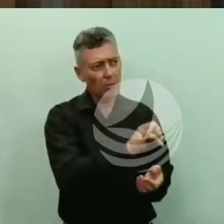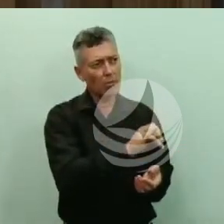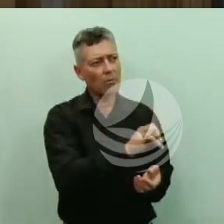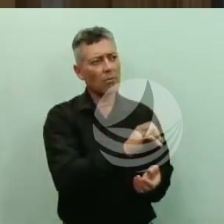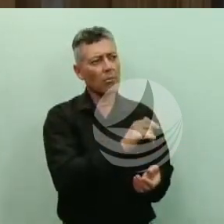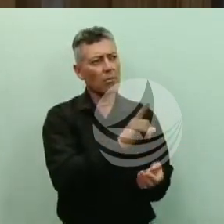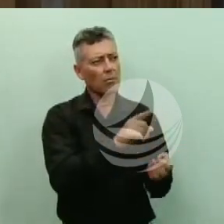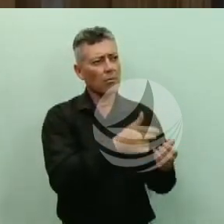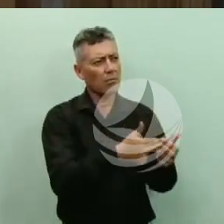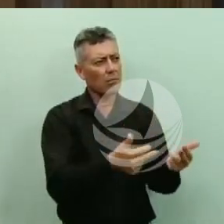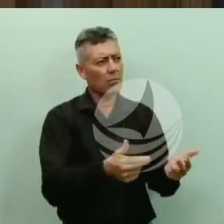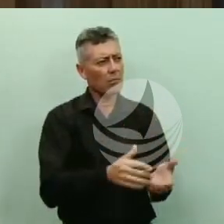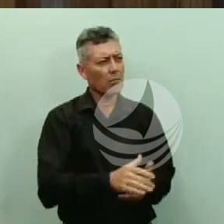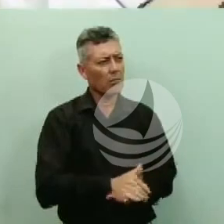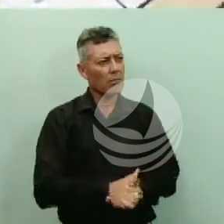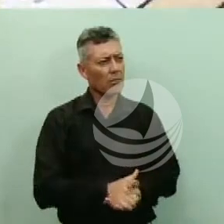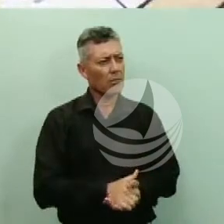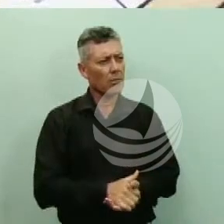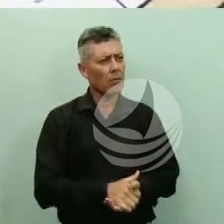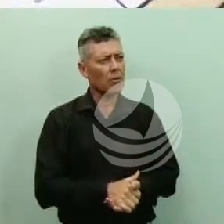Câmara.